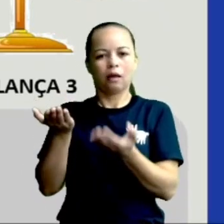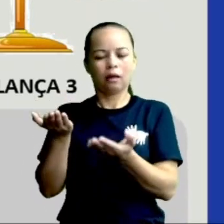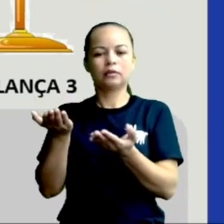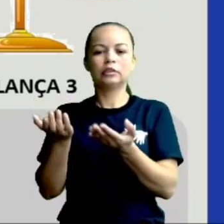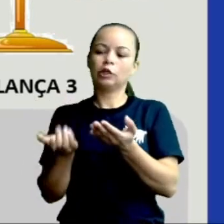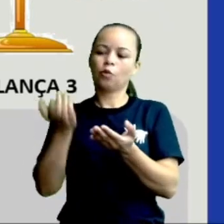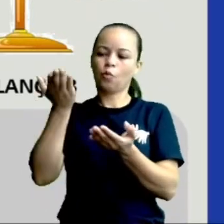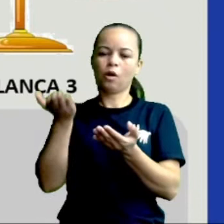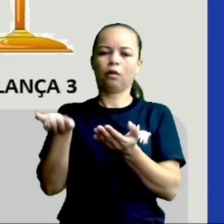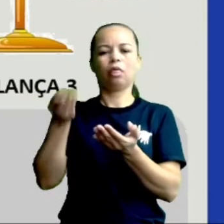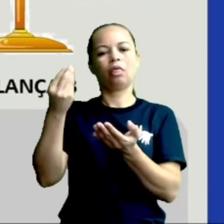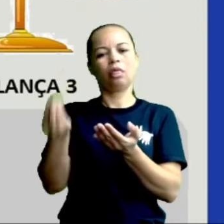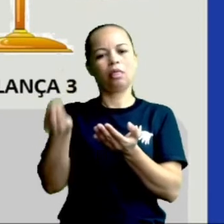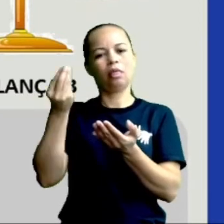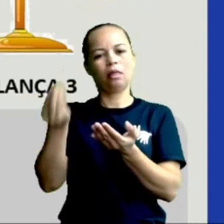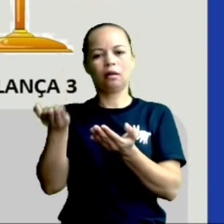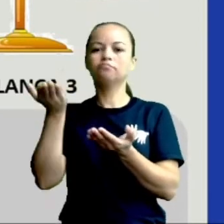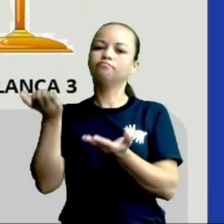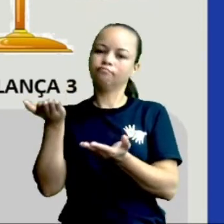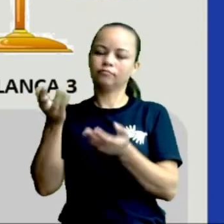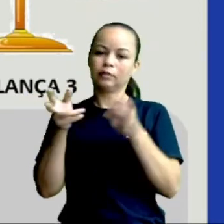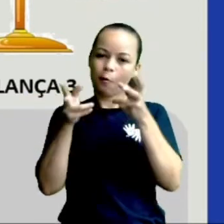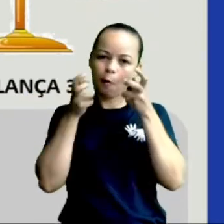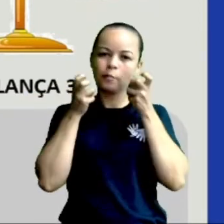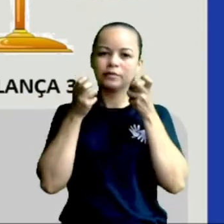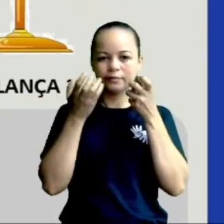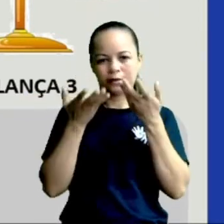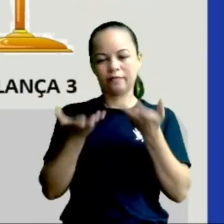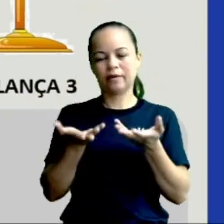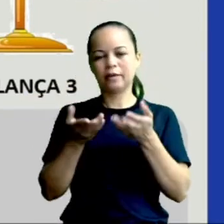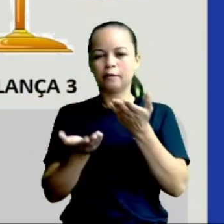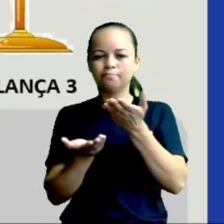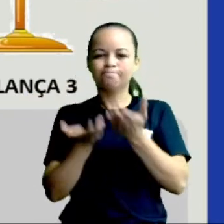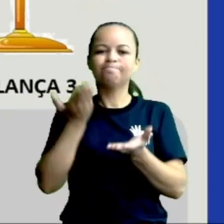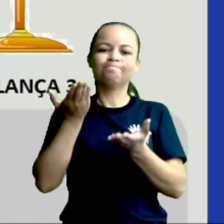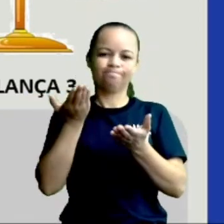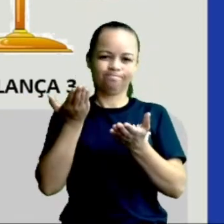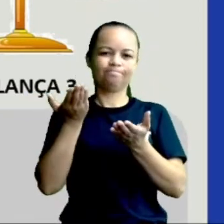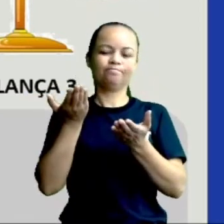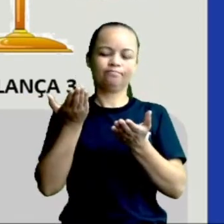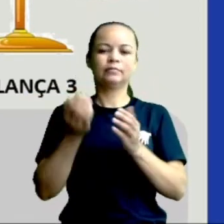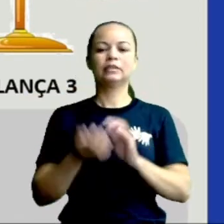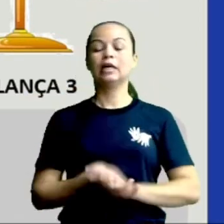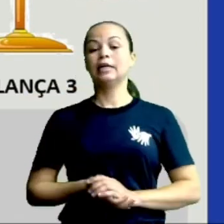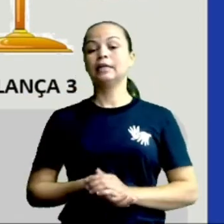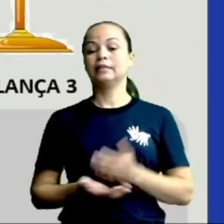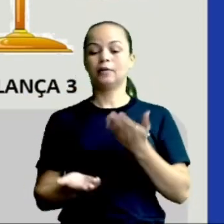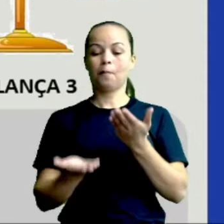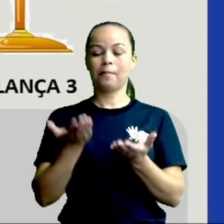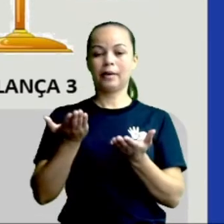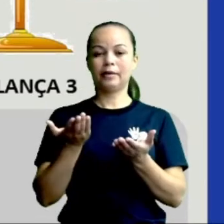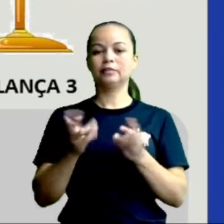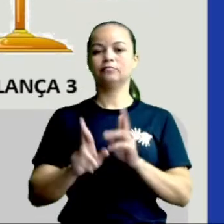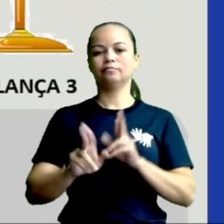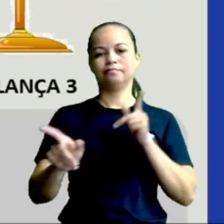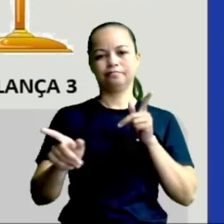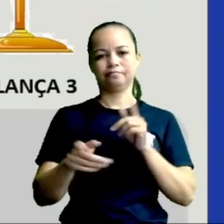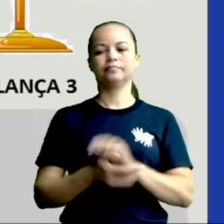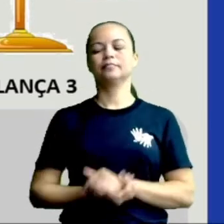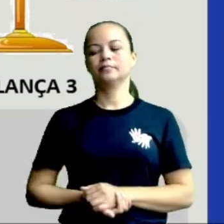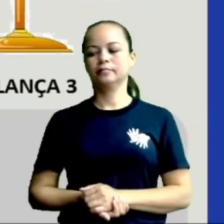prato que tem uma bolinha né então a gente observa aí que é um desequilíbrio que são é